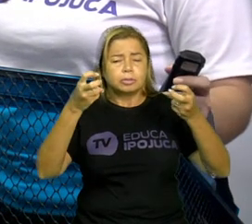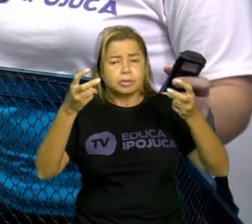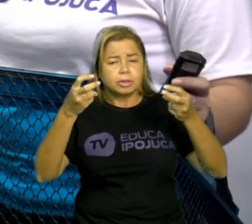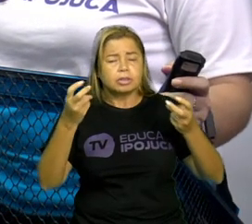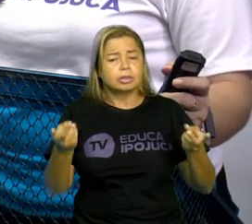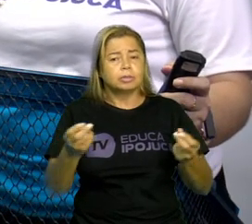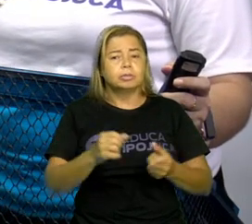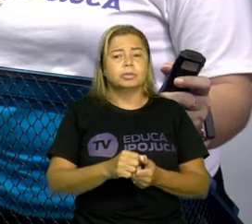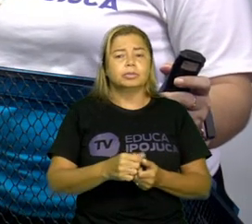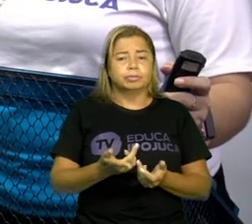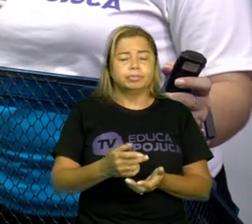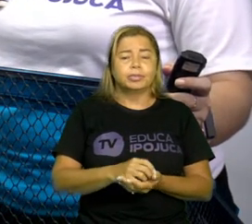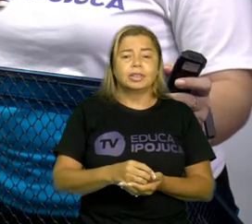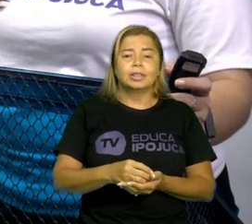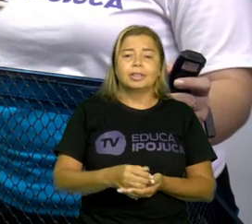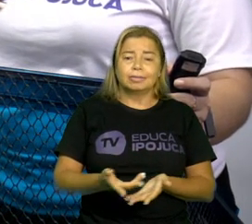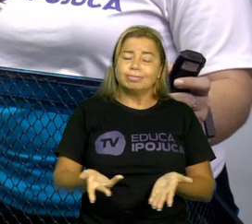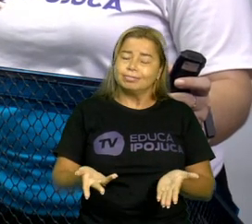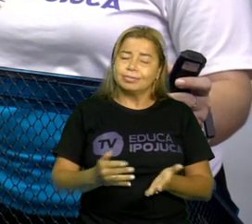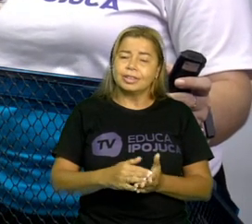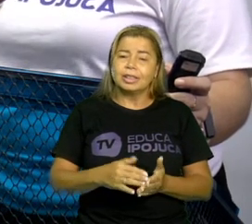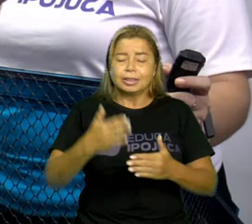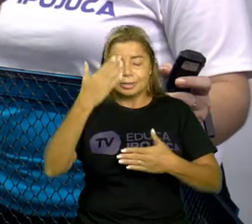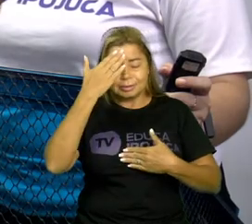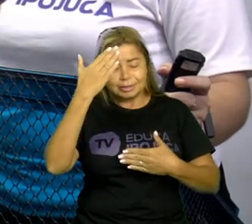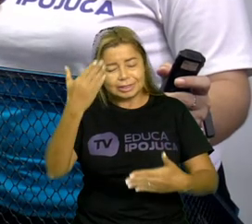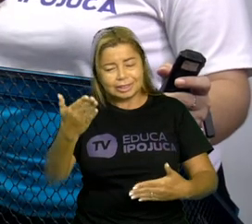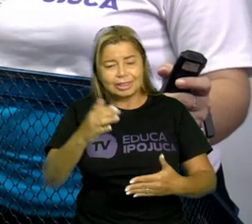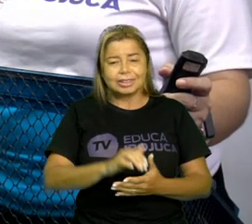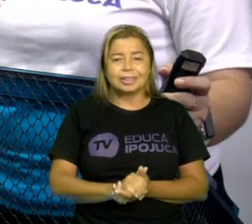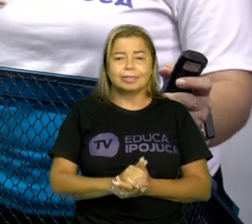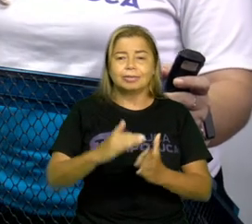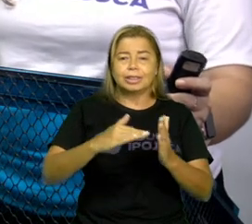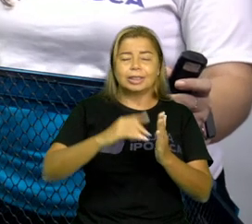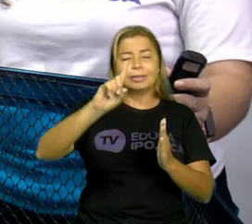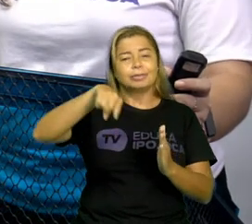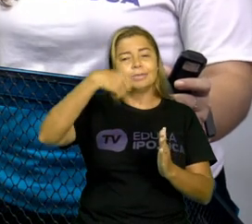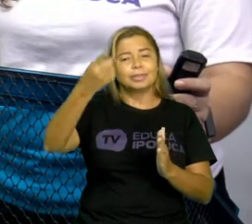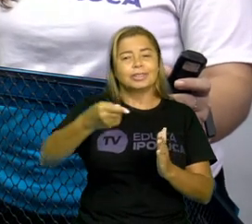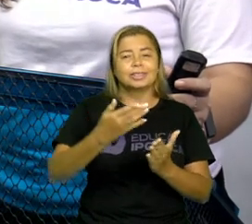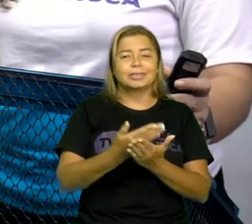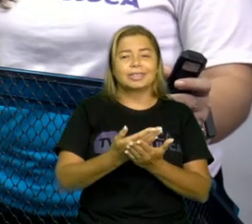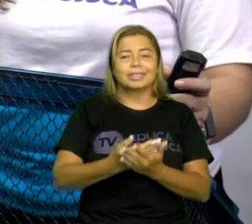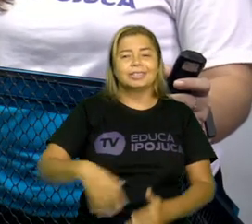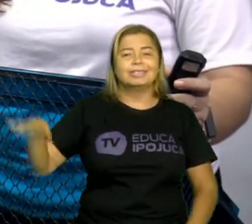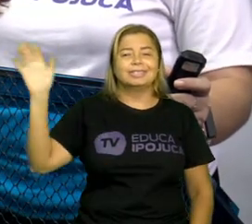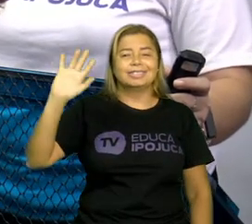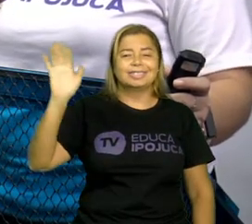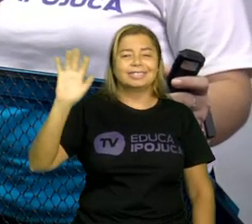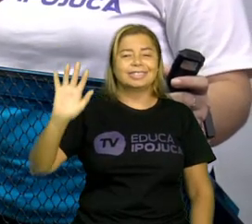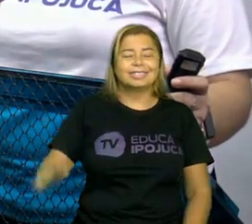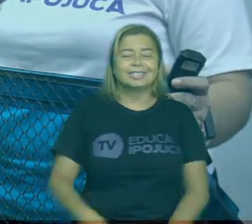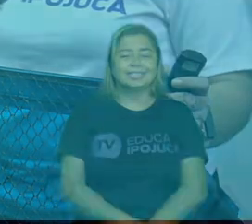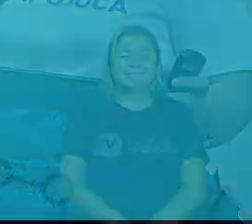gelatina. E por hoje é só. Muito obrigada. Até a próxima. Tchau, tchau.